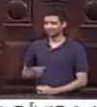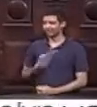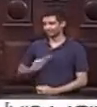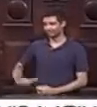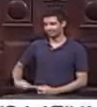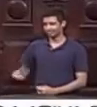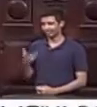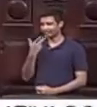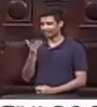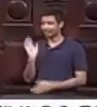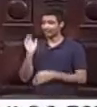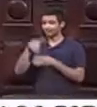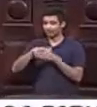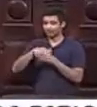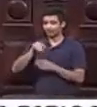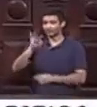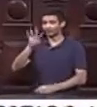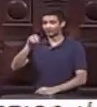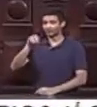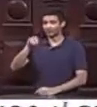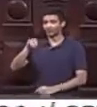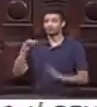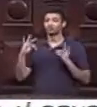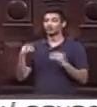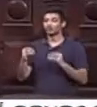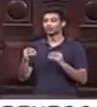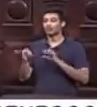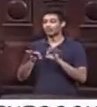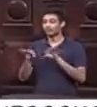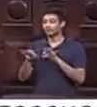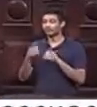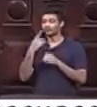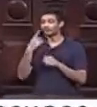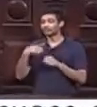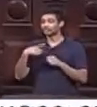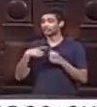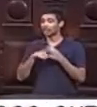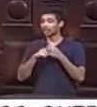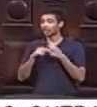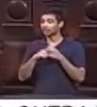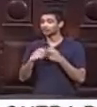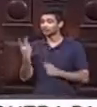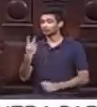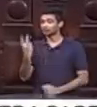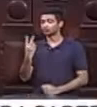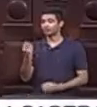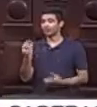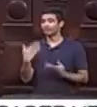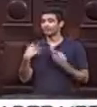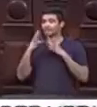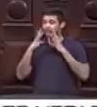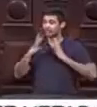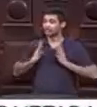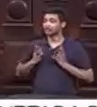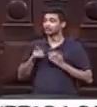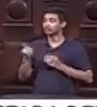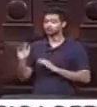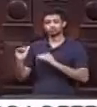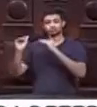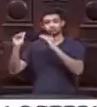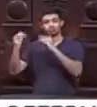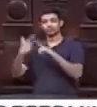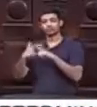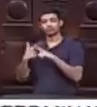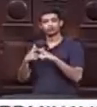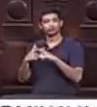projeto, não é um veto parcial. E aí eles mantêm dois artigos que eu queria chamar a atenção de Vossas Excelências, porque isso